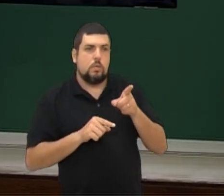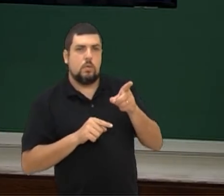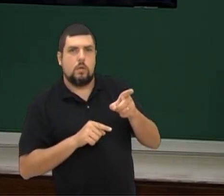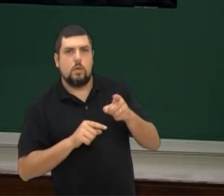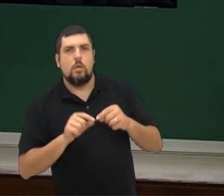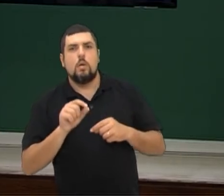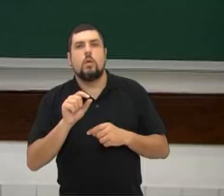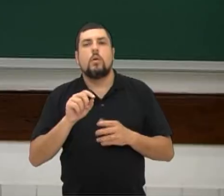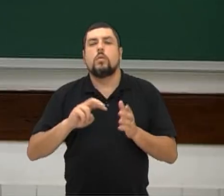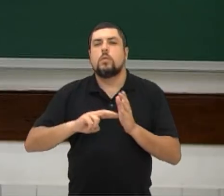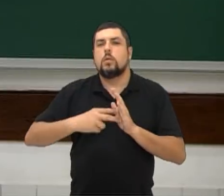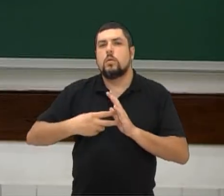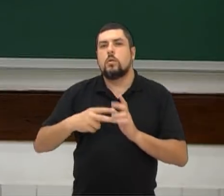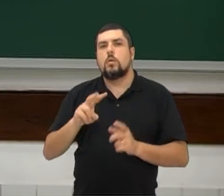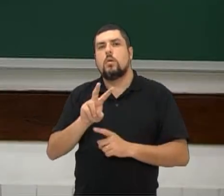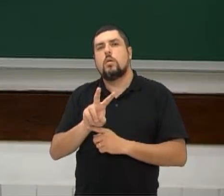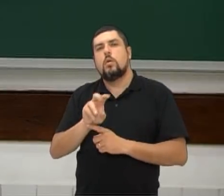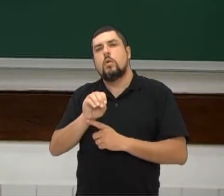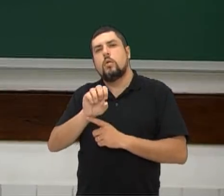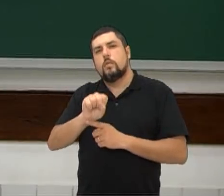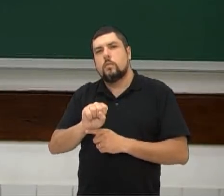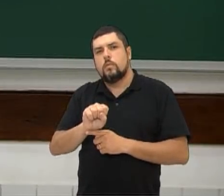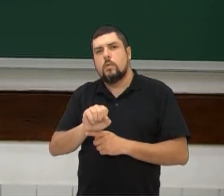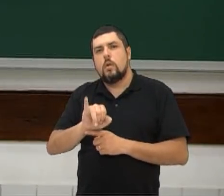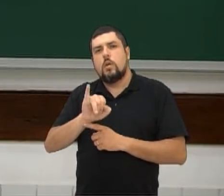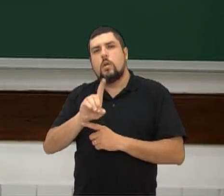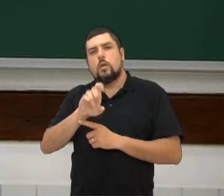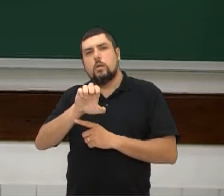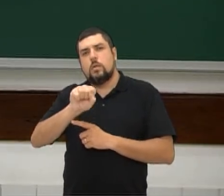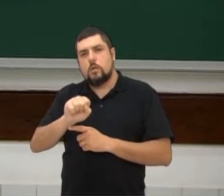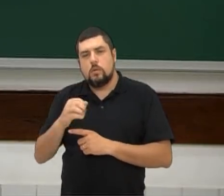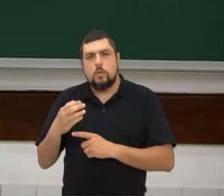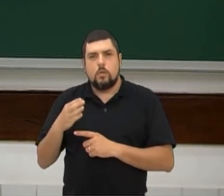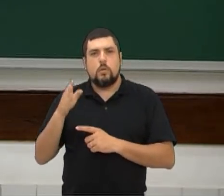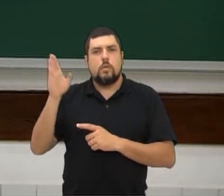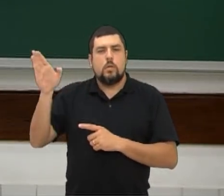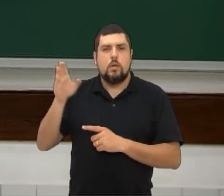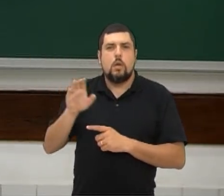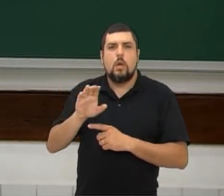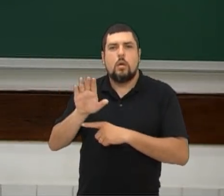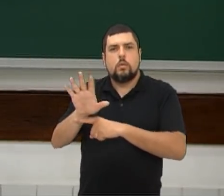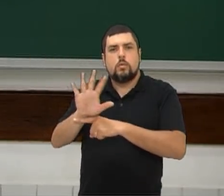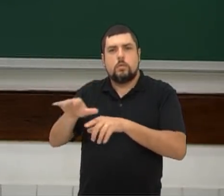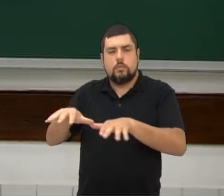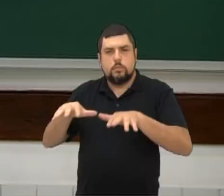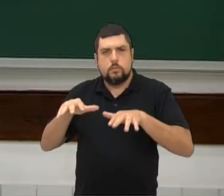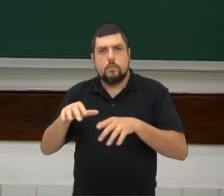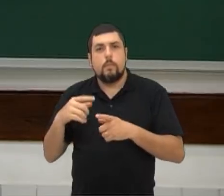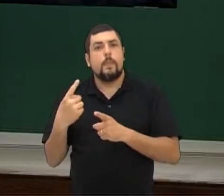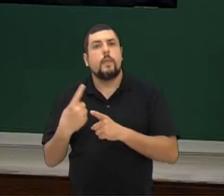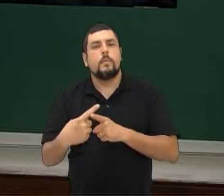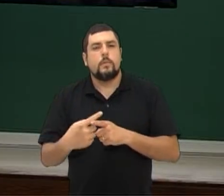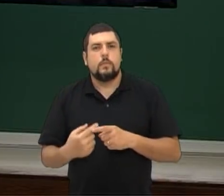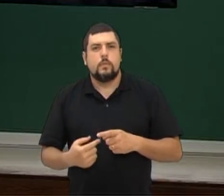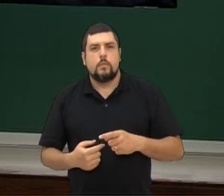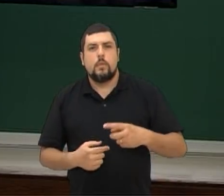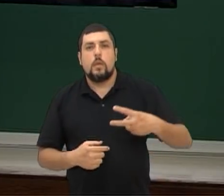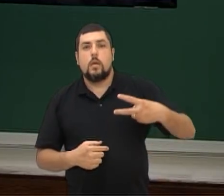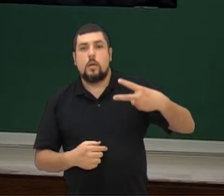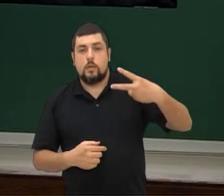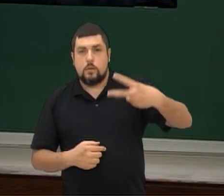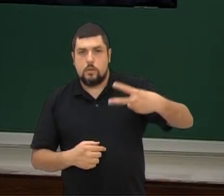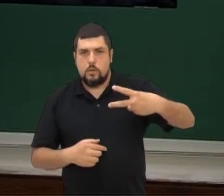o vós. Vós ides ao cinema. Por que que está acontecendo? Porque a segunda